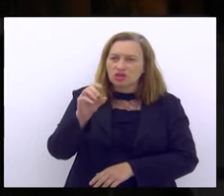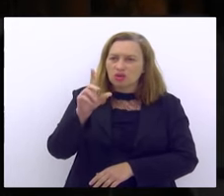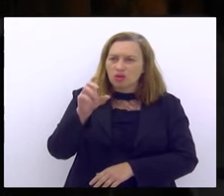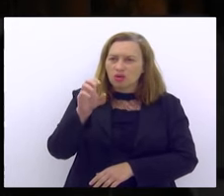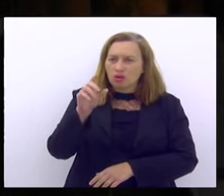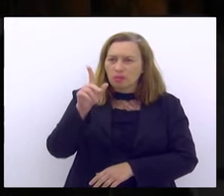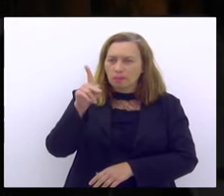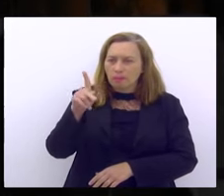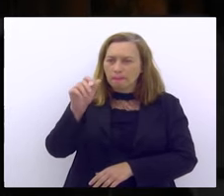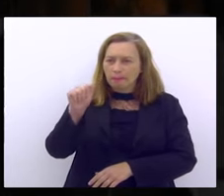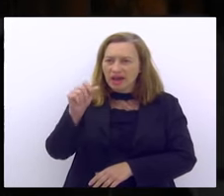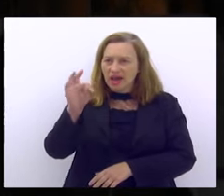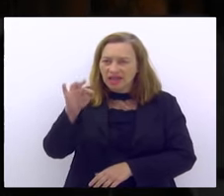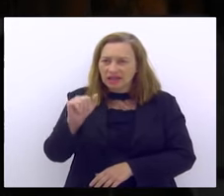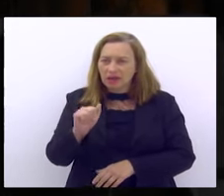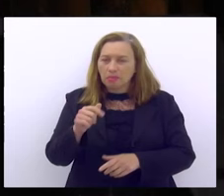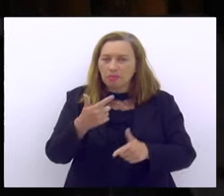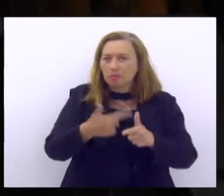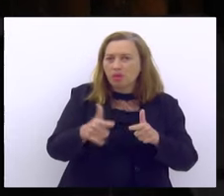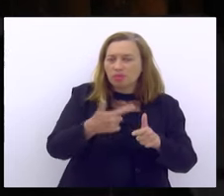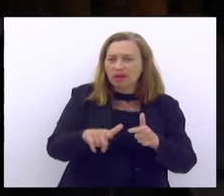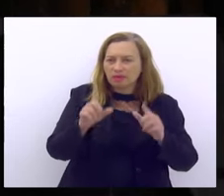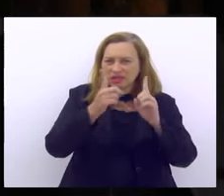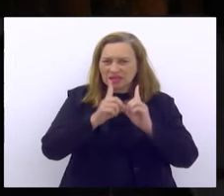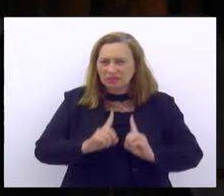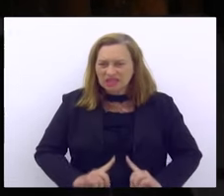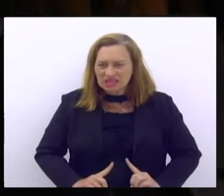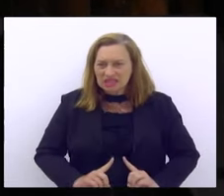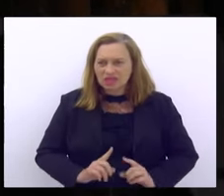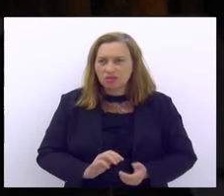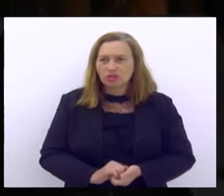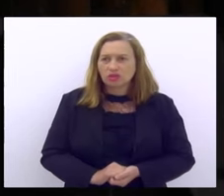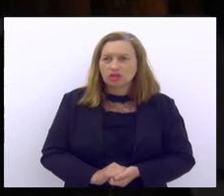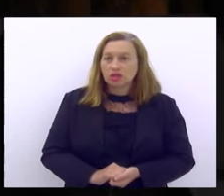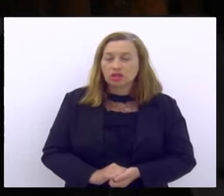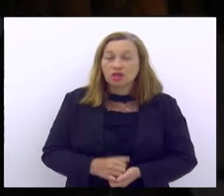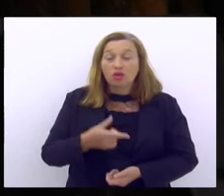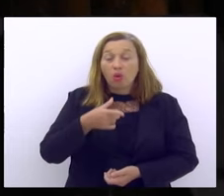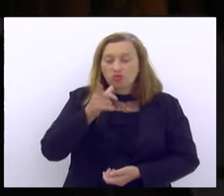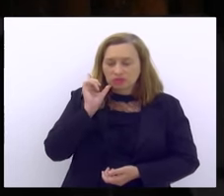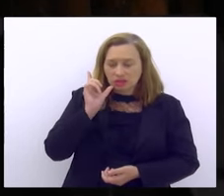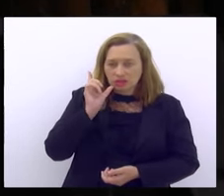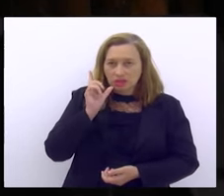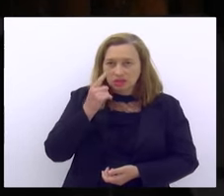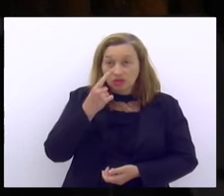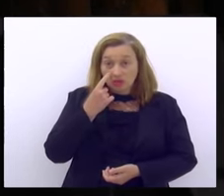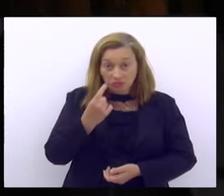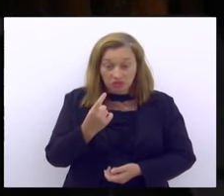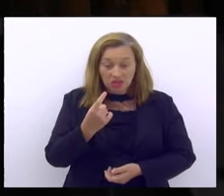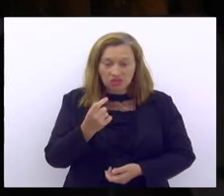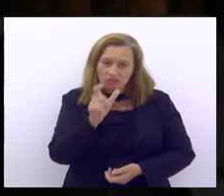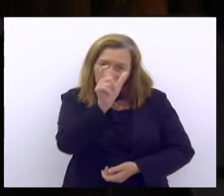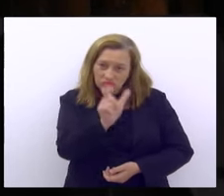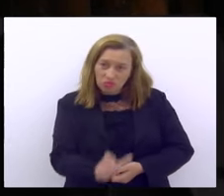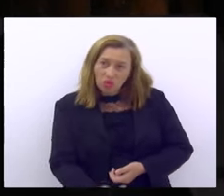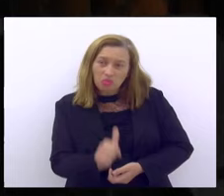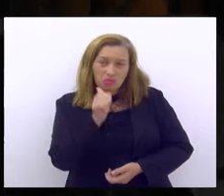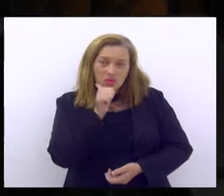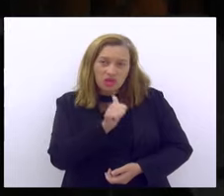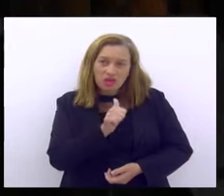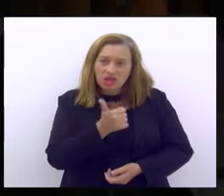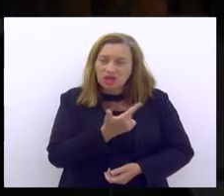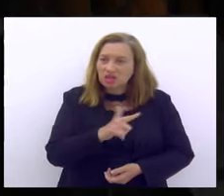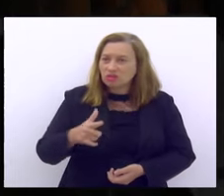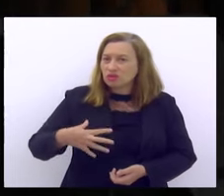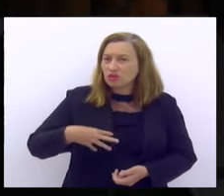tinha problemas de depressão, e eu enxerguei ontem numa mulher que não teve